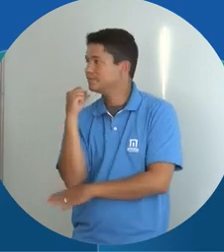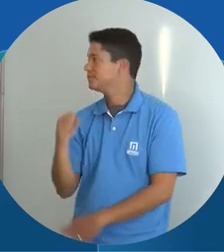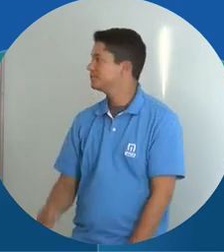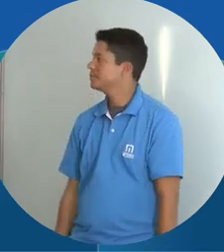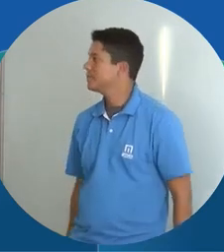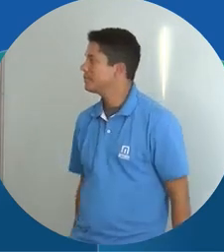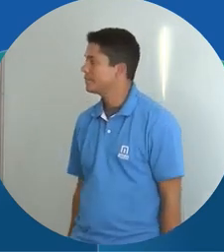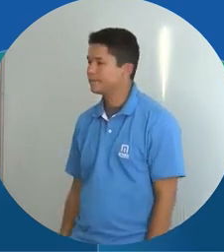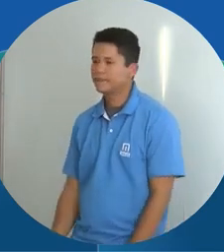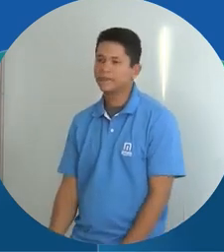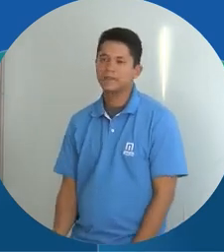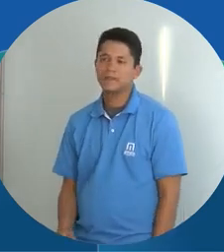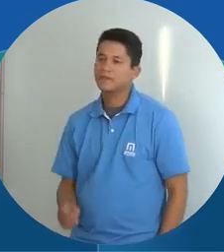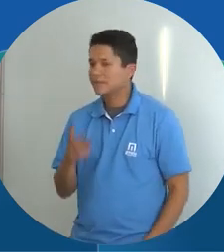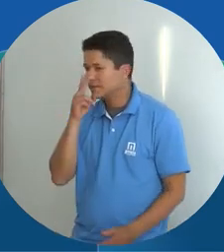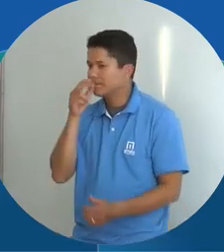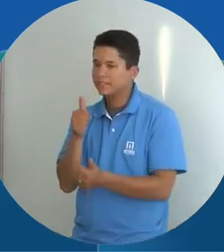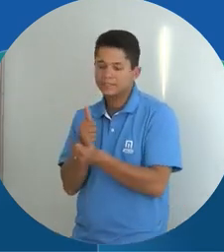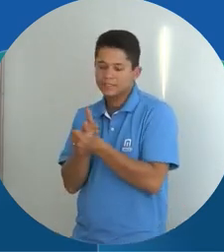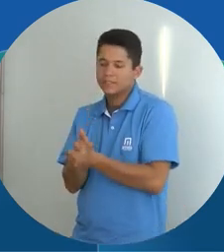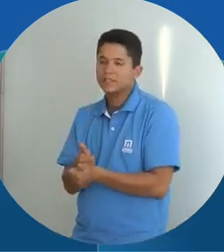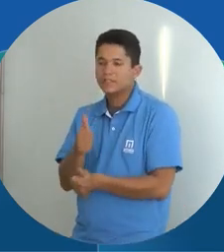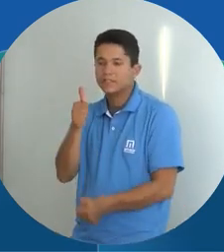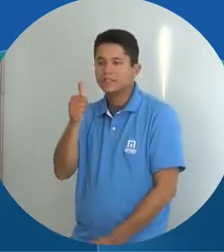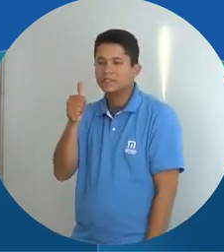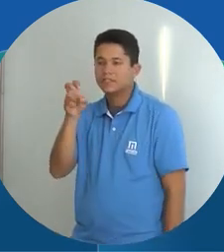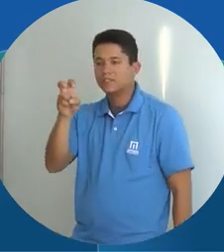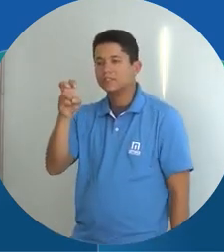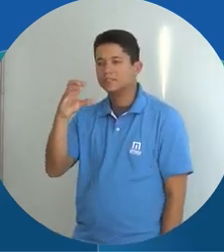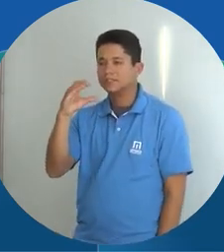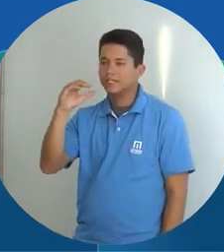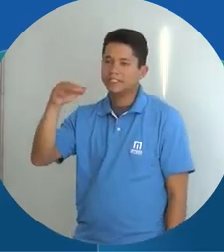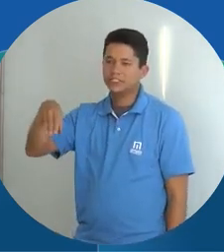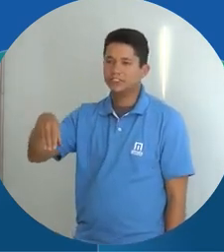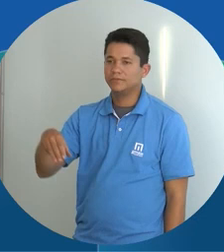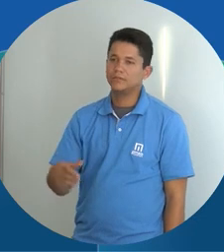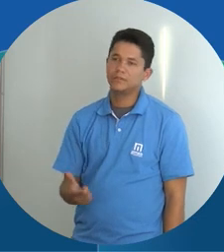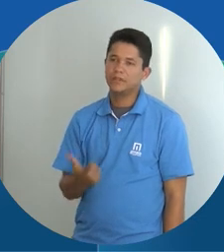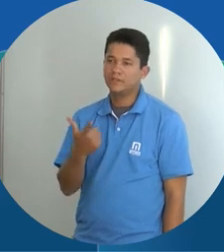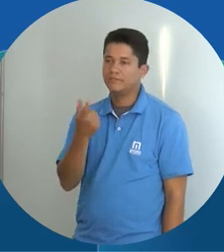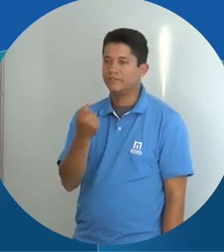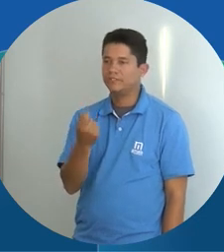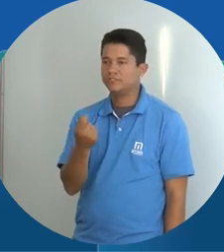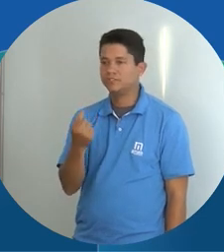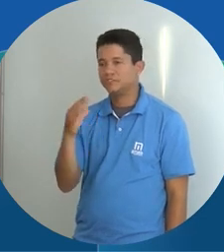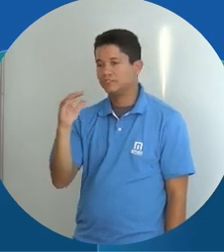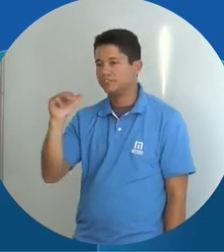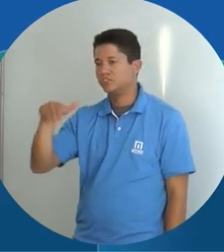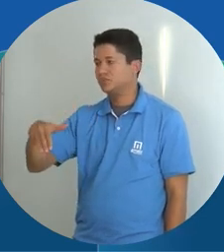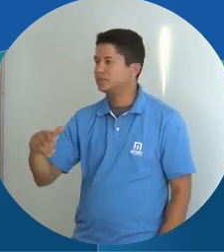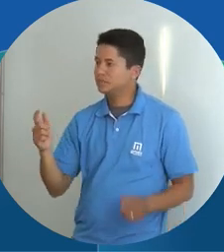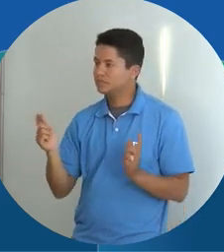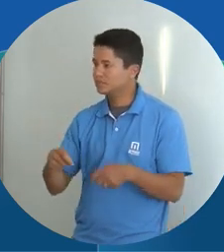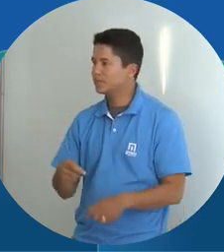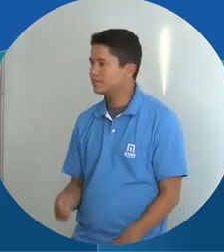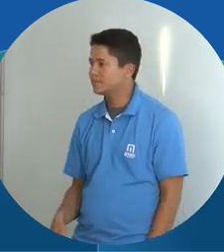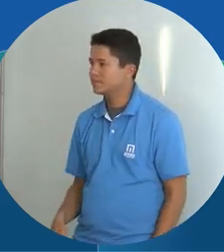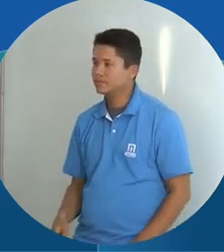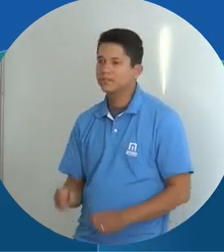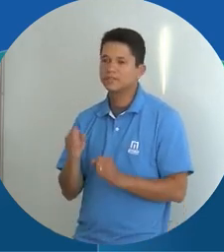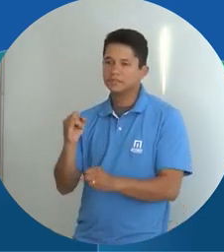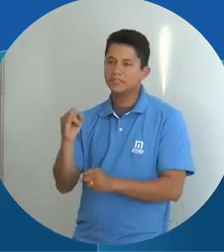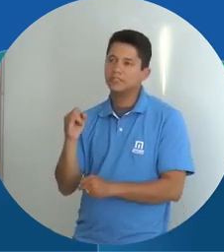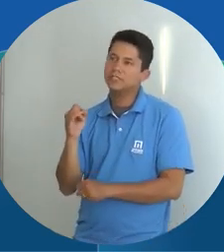Edmar? A 15 centímetros, 20 centímetros, você consegue executar a estaca próximo de um paramento qualquer. E se inclinar, então, talvez